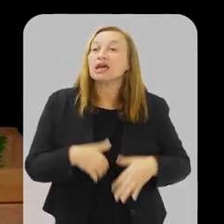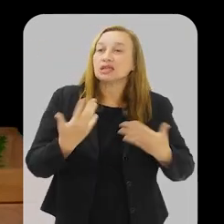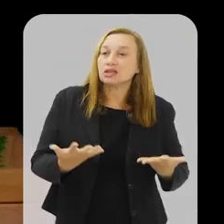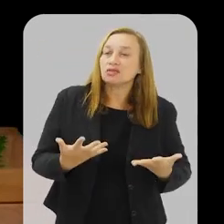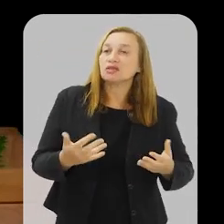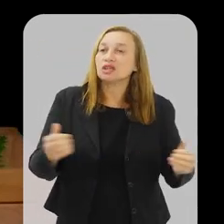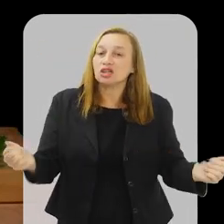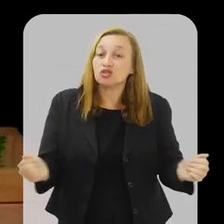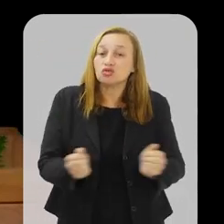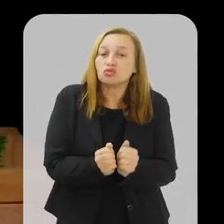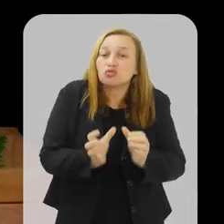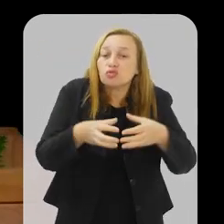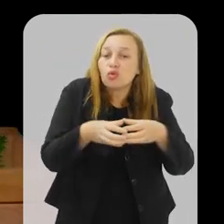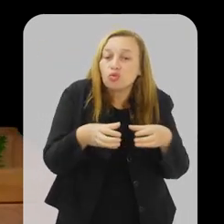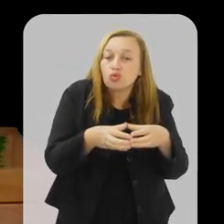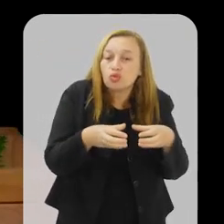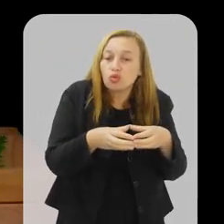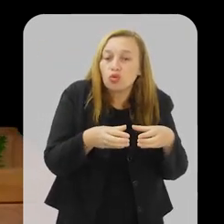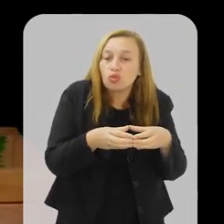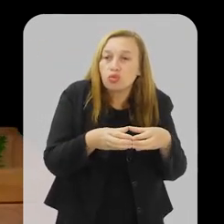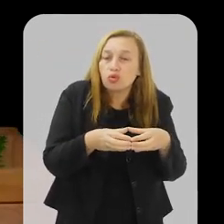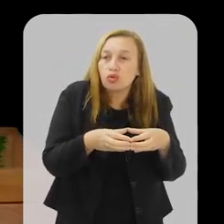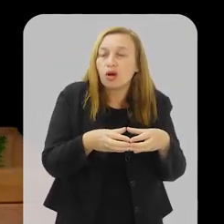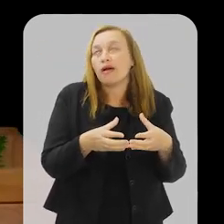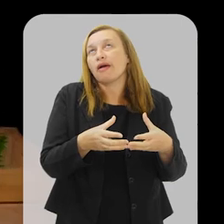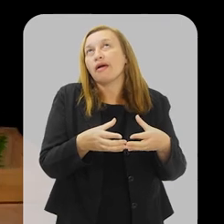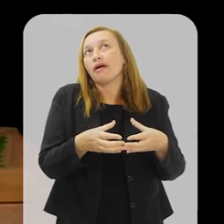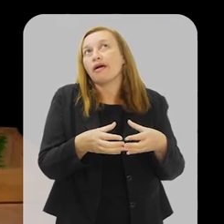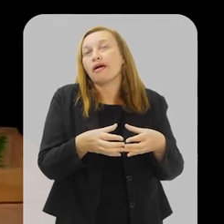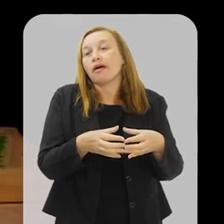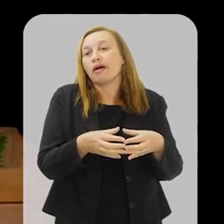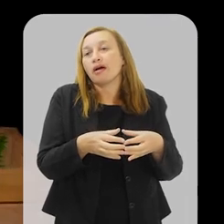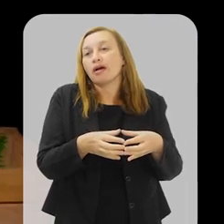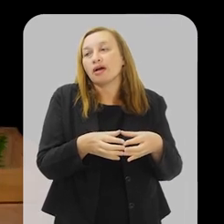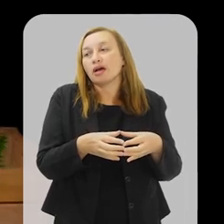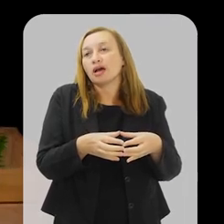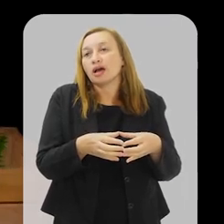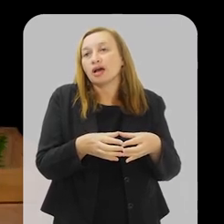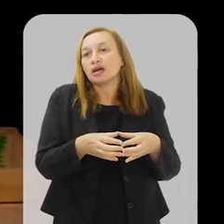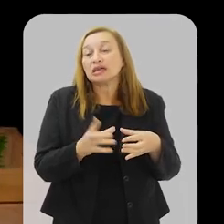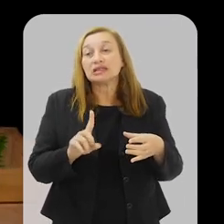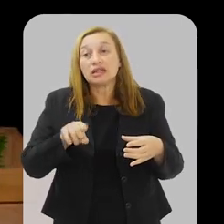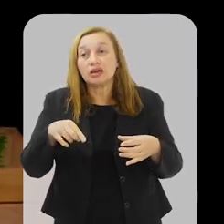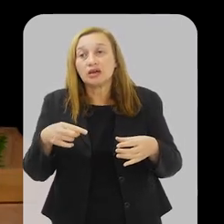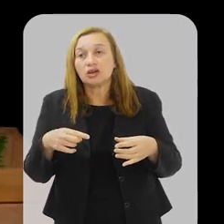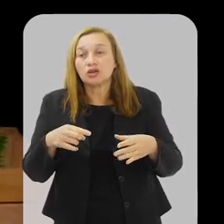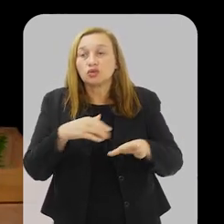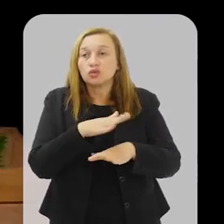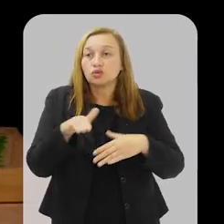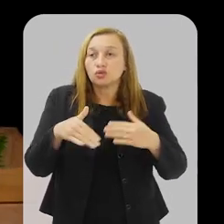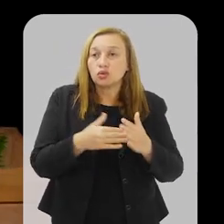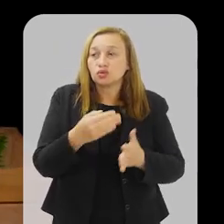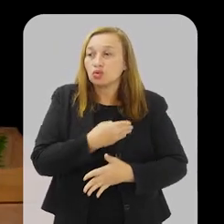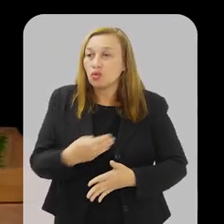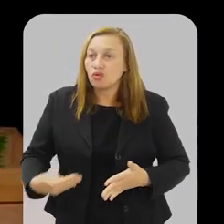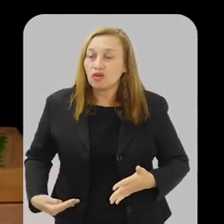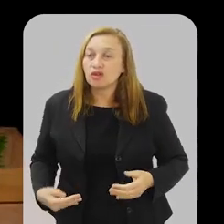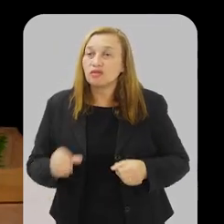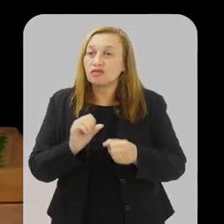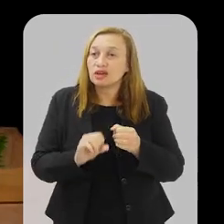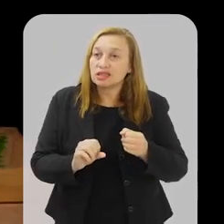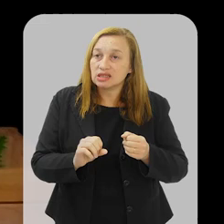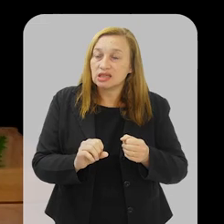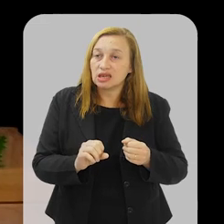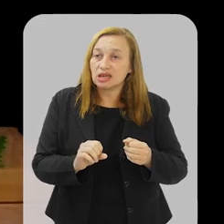isso só vai acontecer mediante o envolvimento com núcleo e posteriormente a a a posse de todas estas